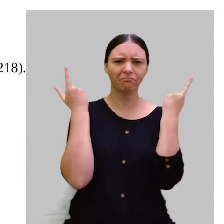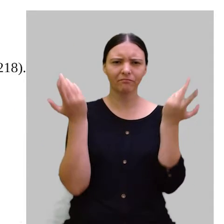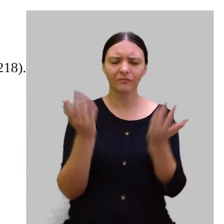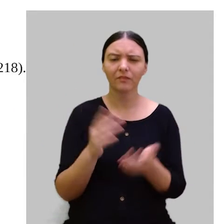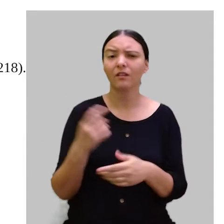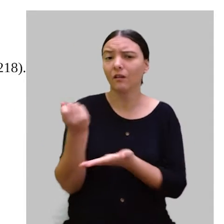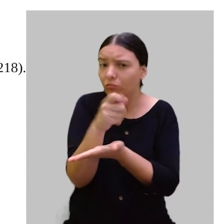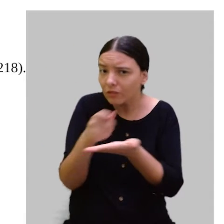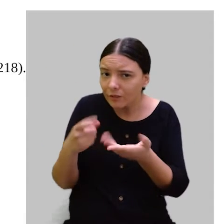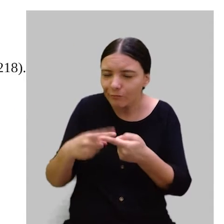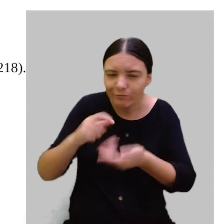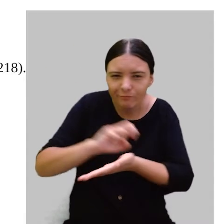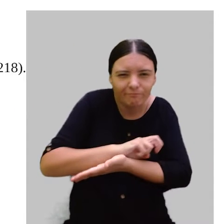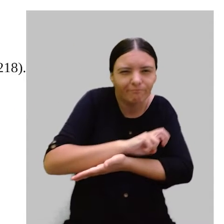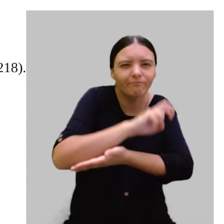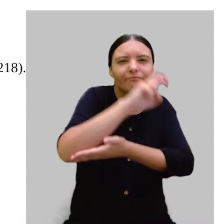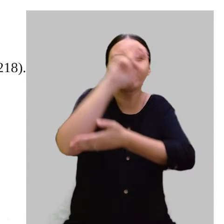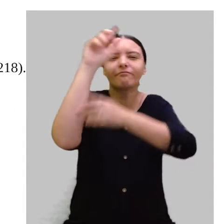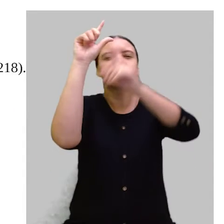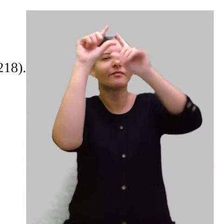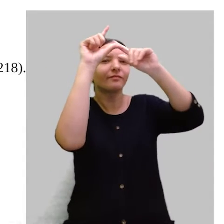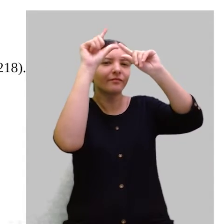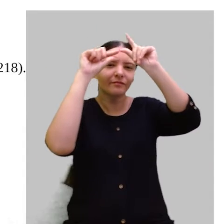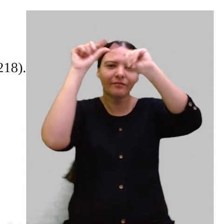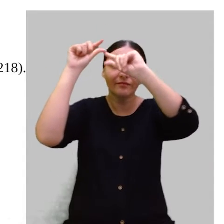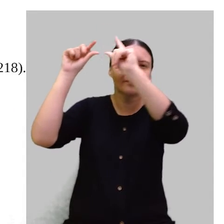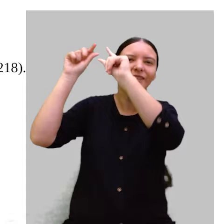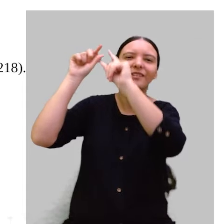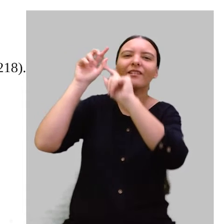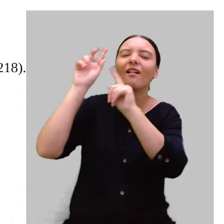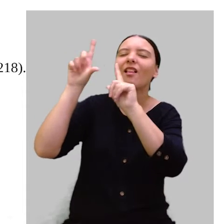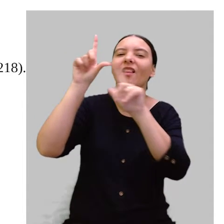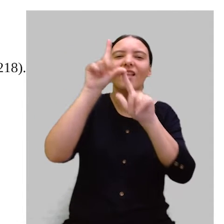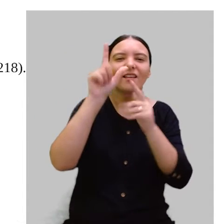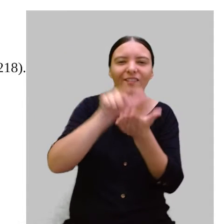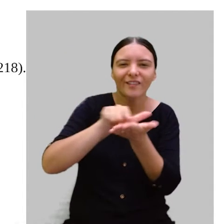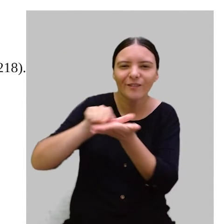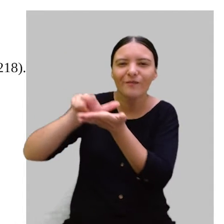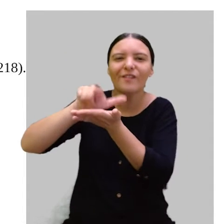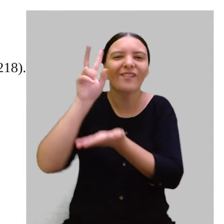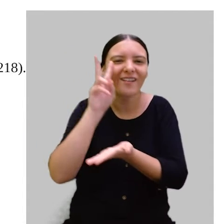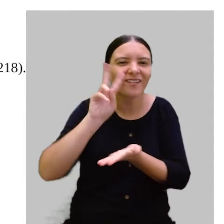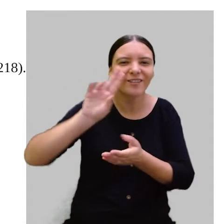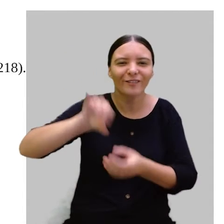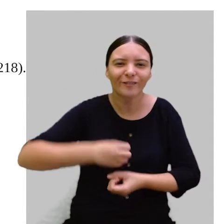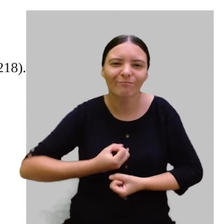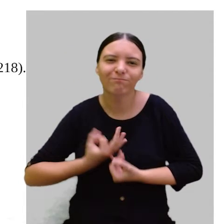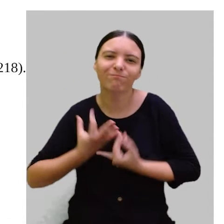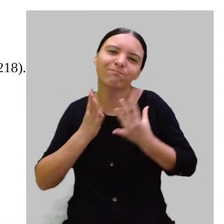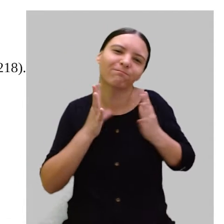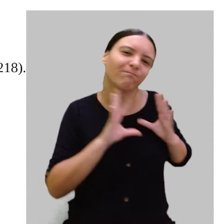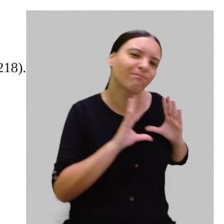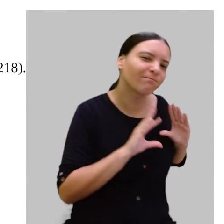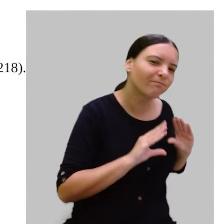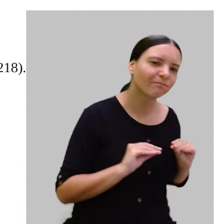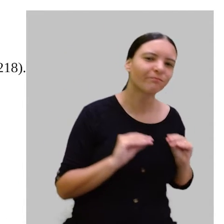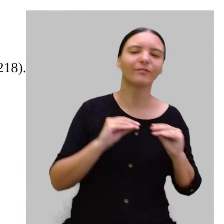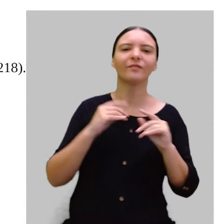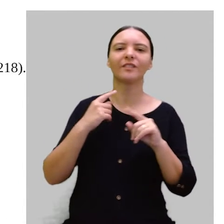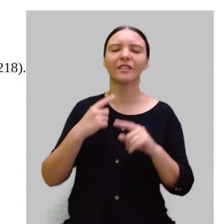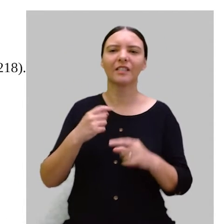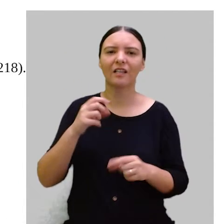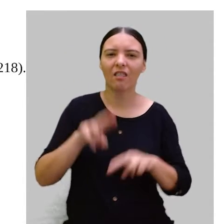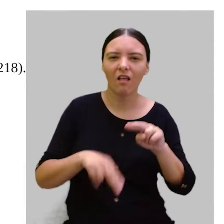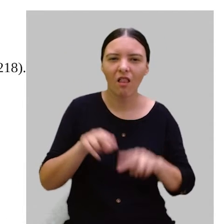porque amanhece, e as estrelas lá do céu lembram letras no papel quando o poema me anoitece. A aranha tece